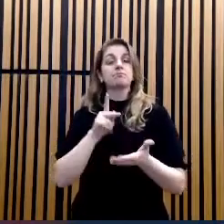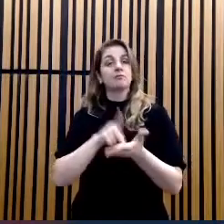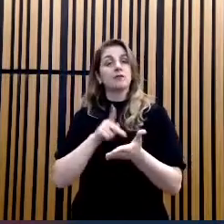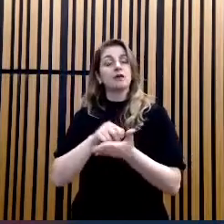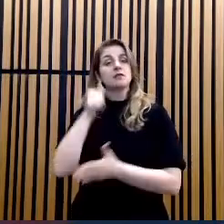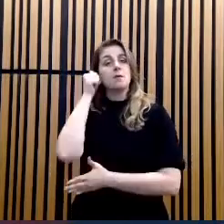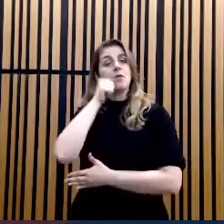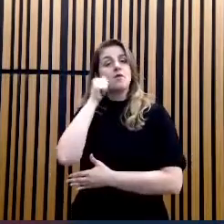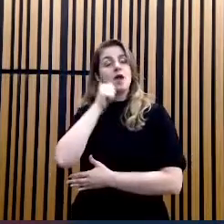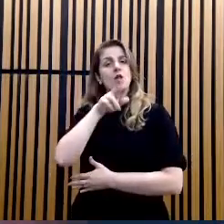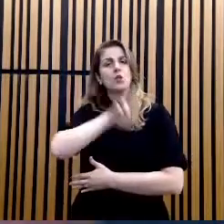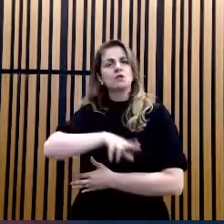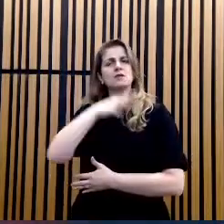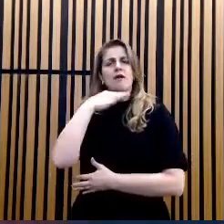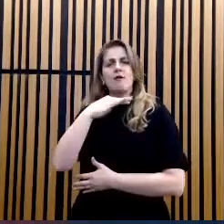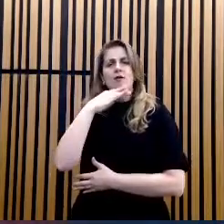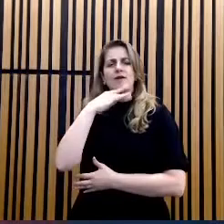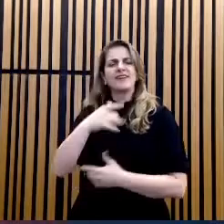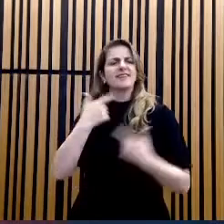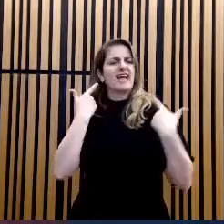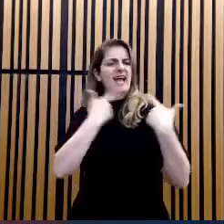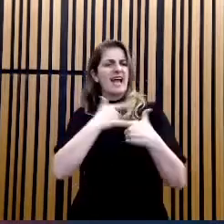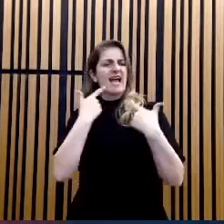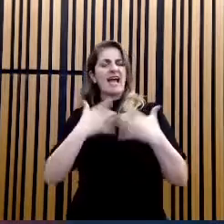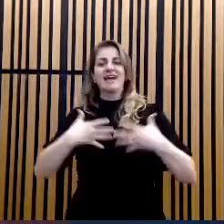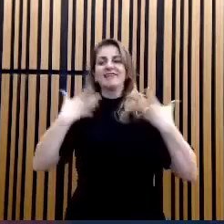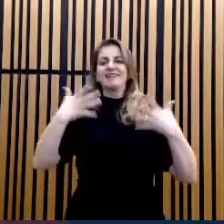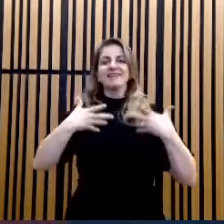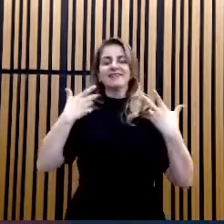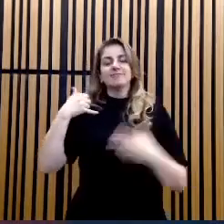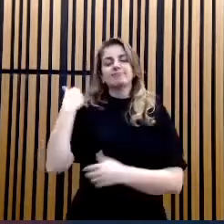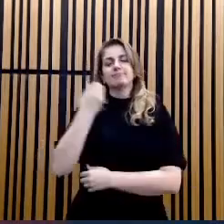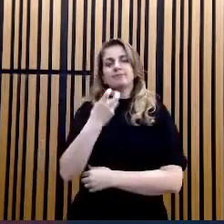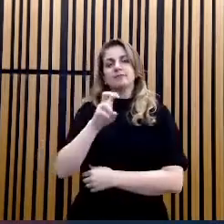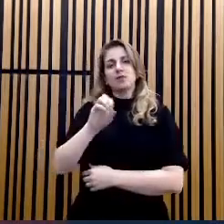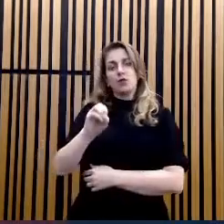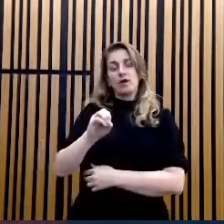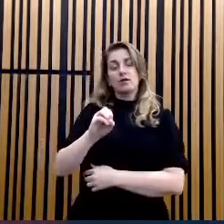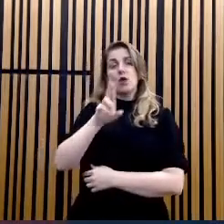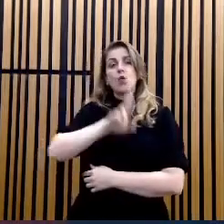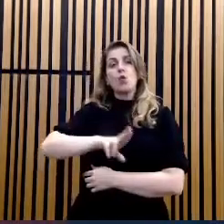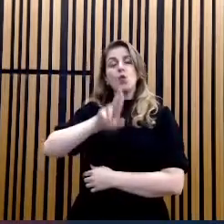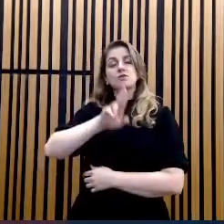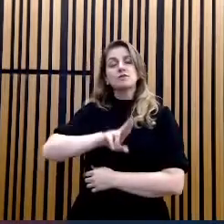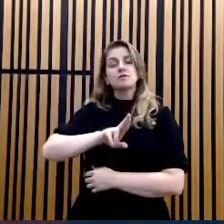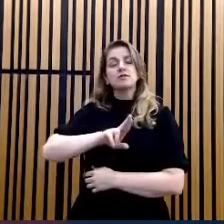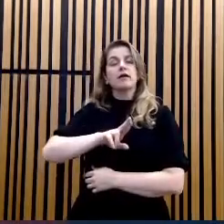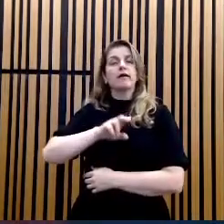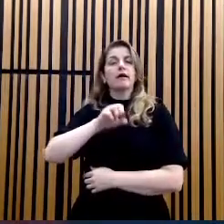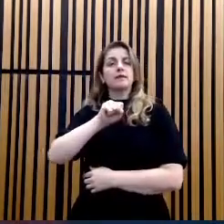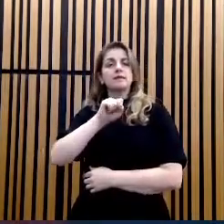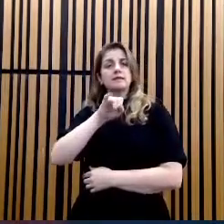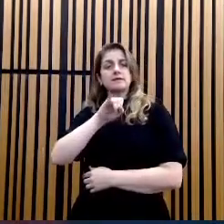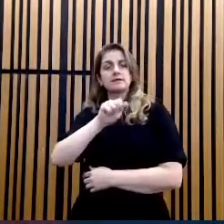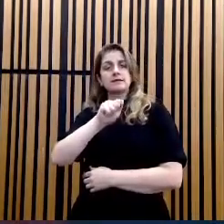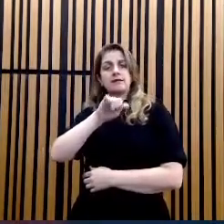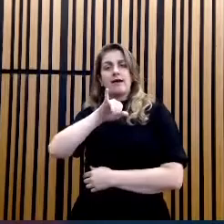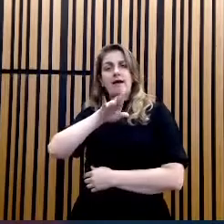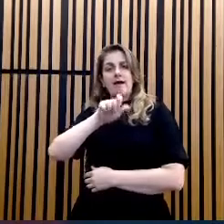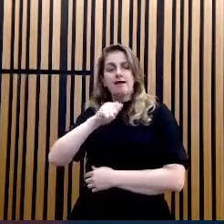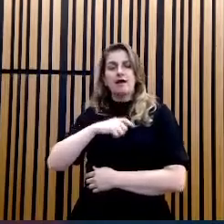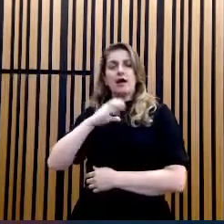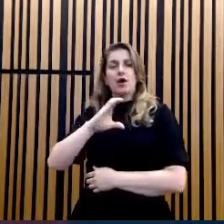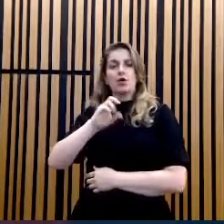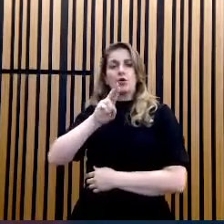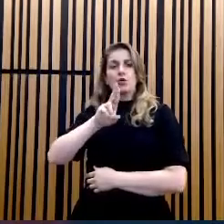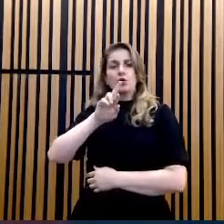é colorida, é divertida e uma mulher de 50 anos usa uma mini saia, qual o problema? Né? Isso foi por terra. Então,